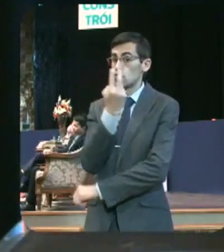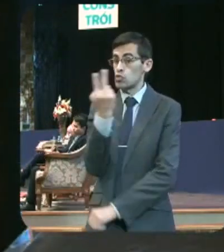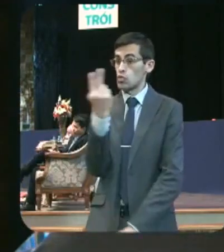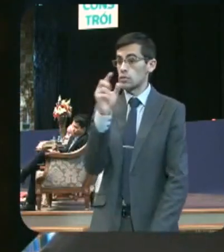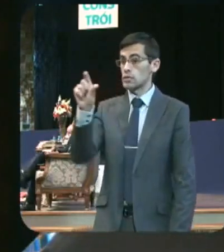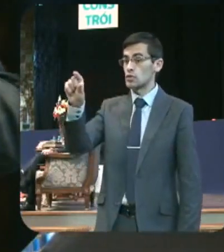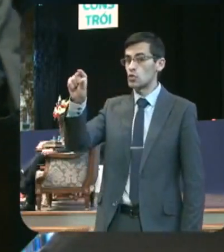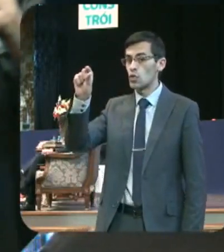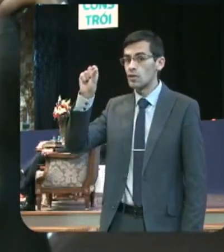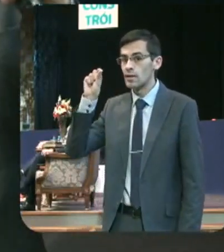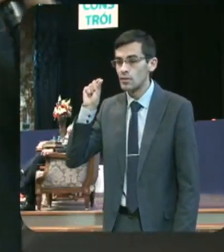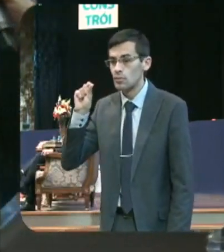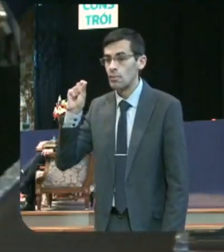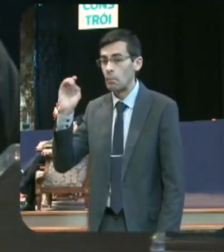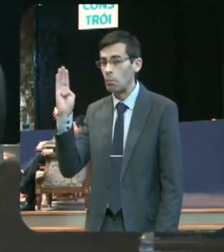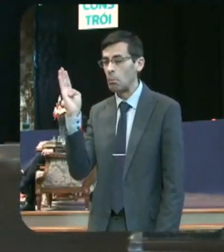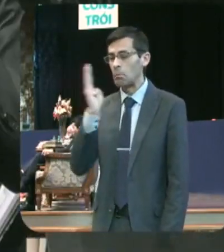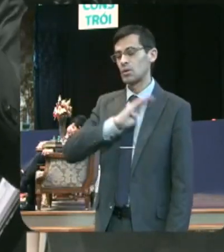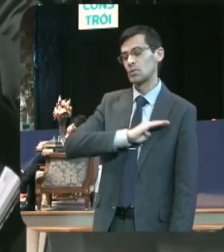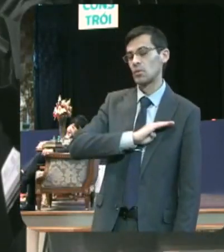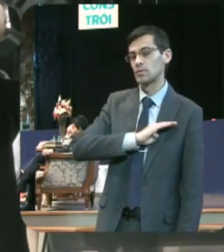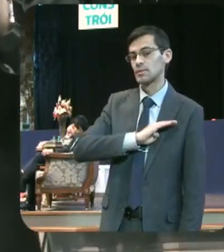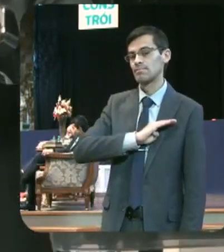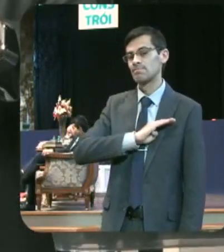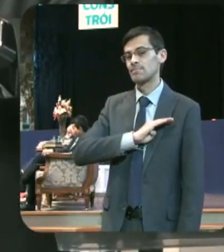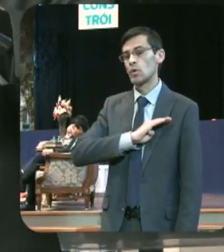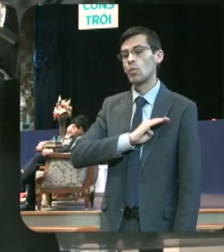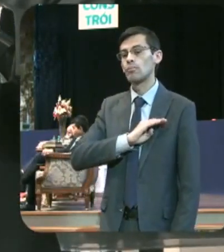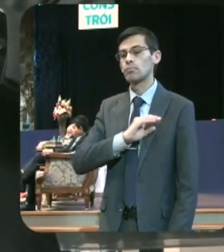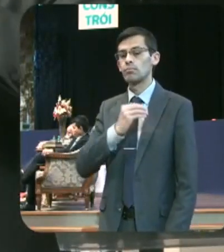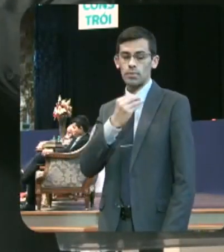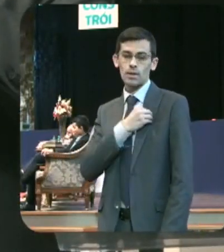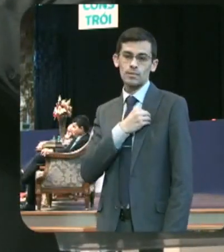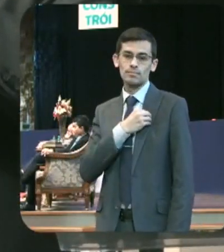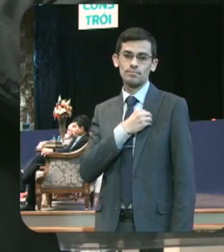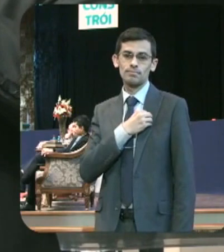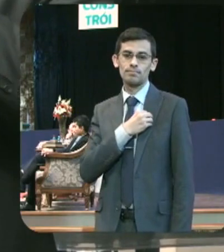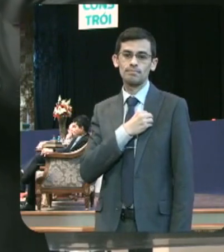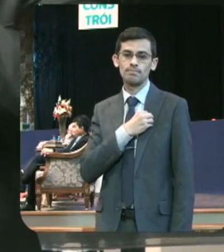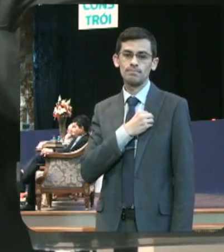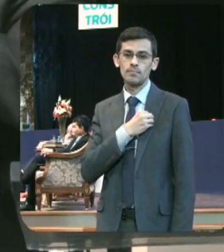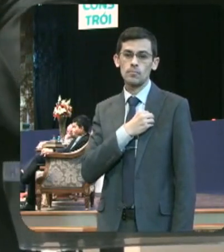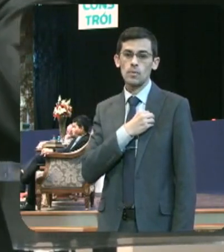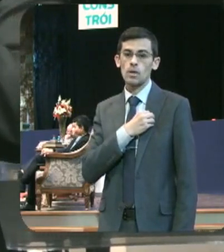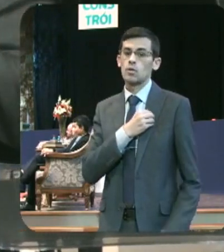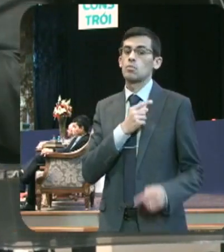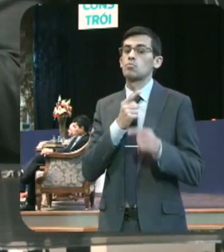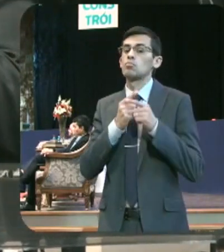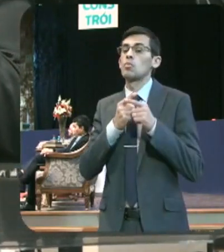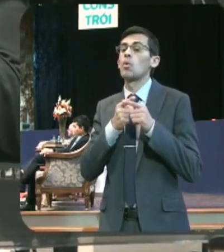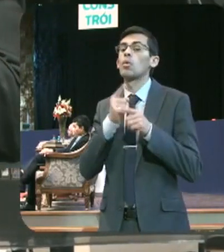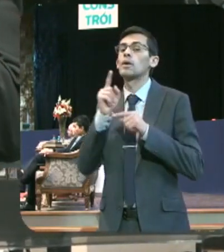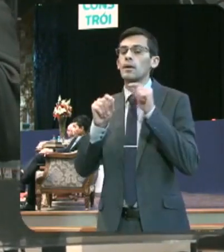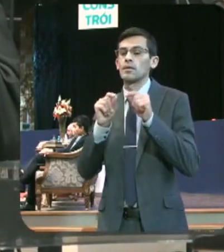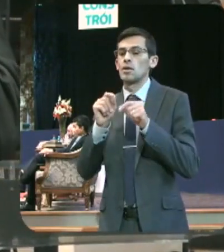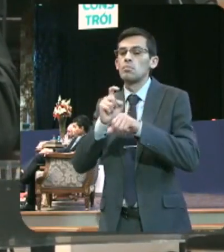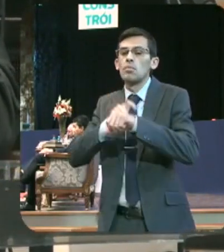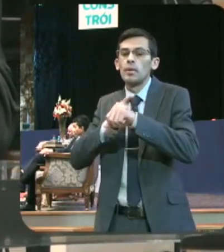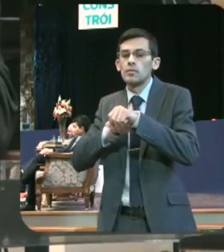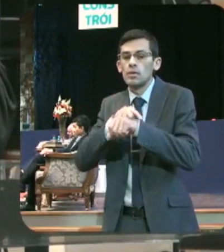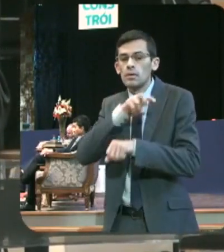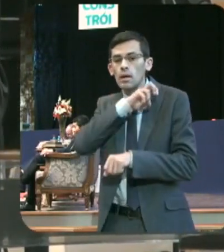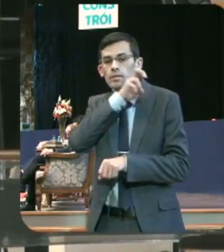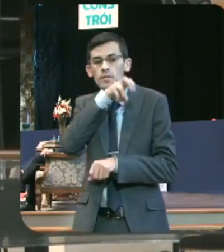dolosamente pecar. quando chega lá a